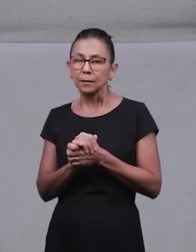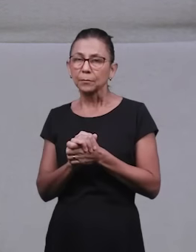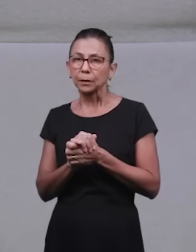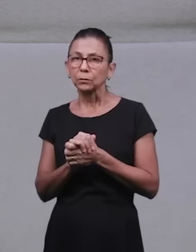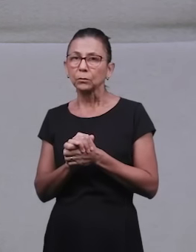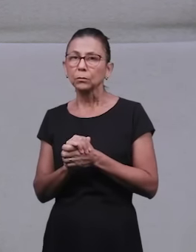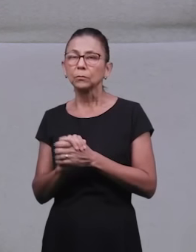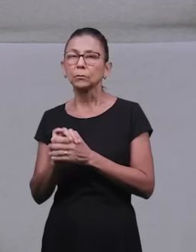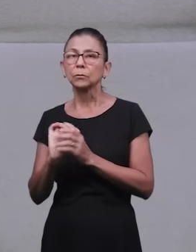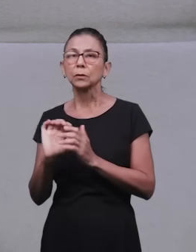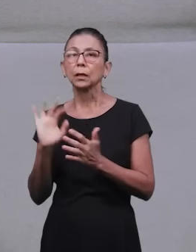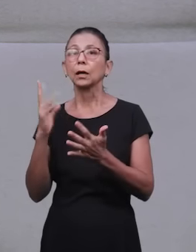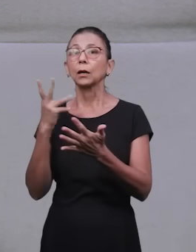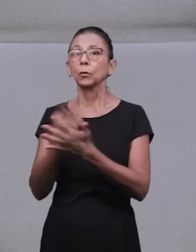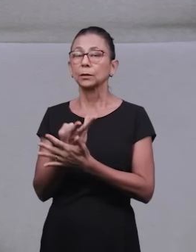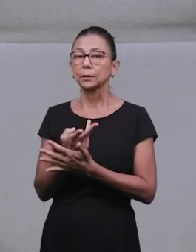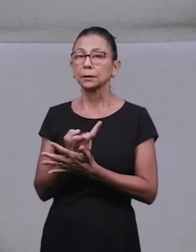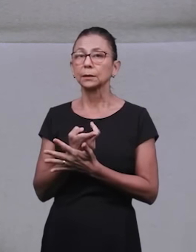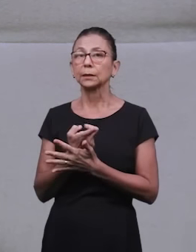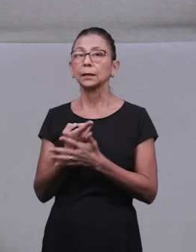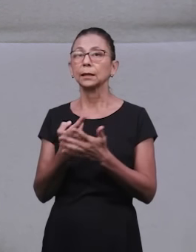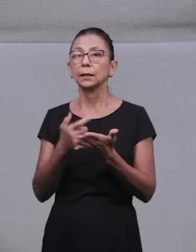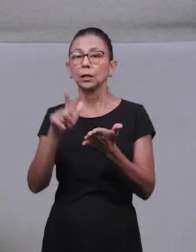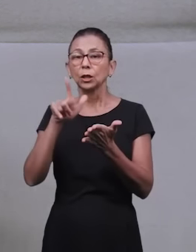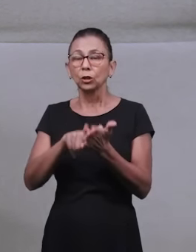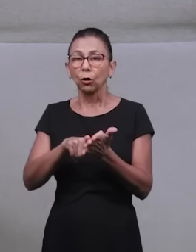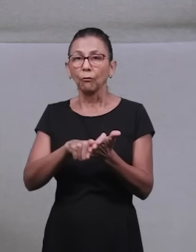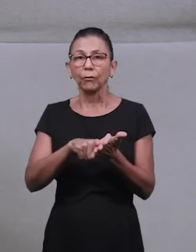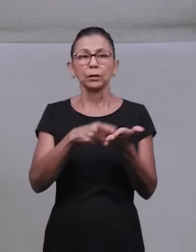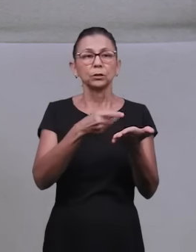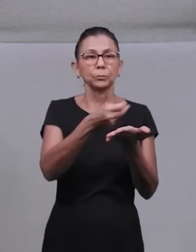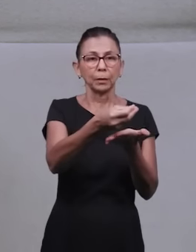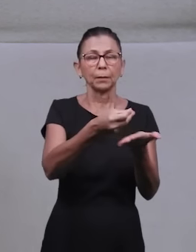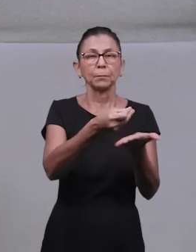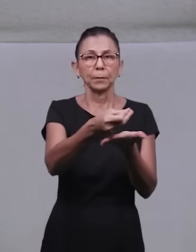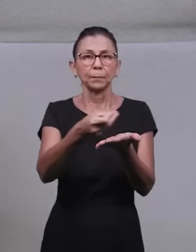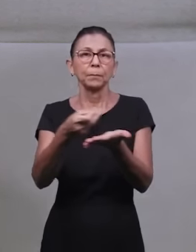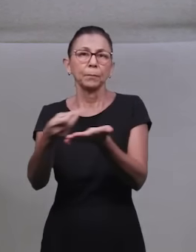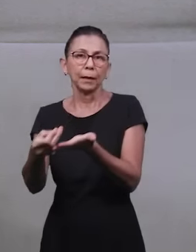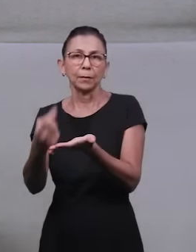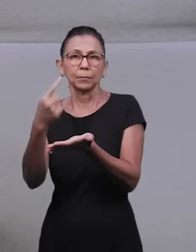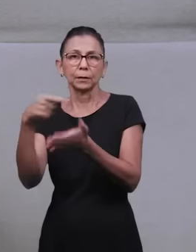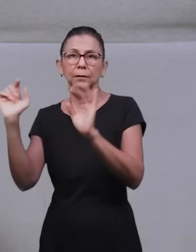dentro do esboço da parábola do convite, né, para as bodas,